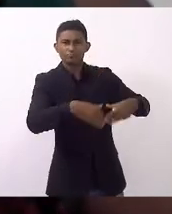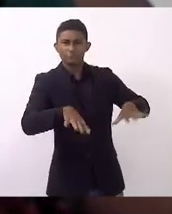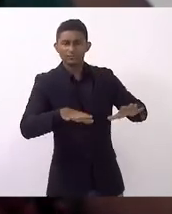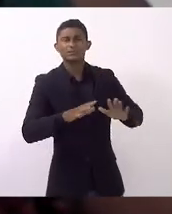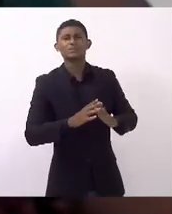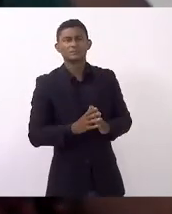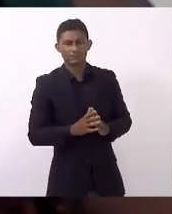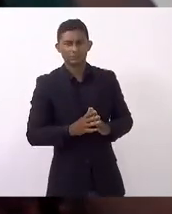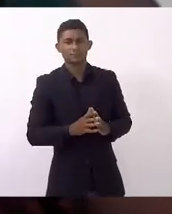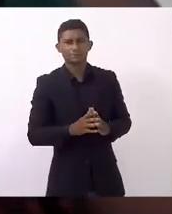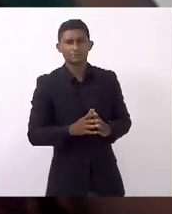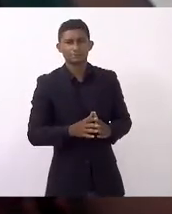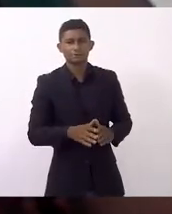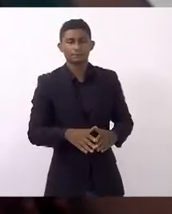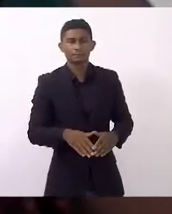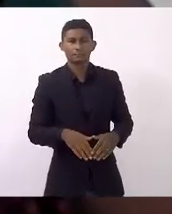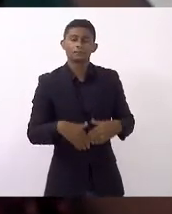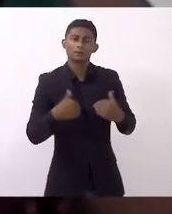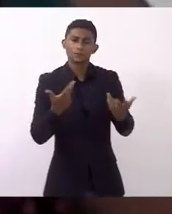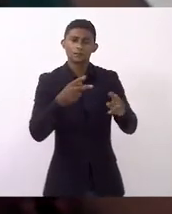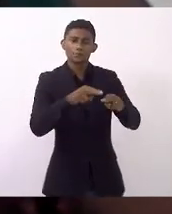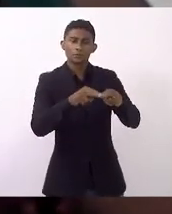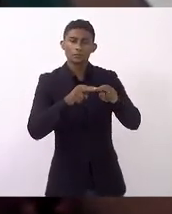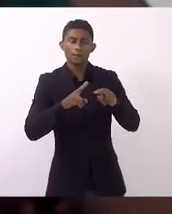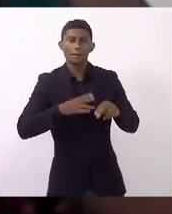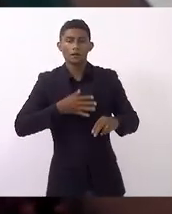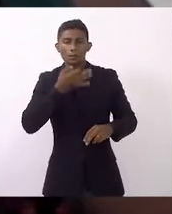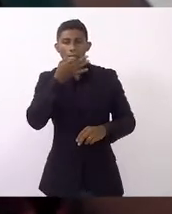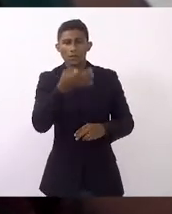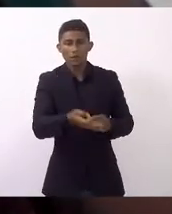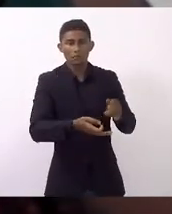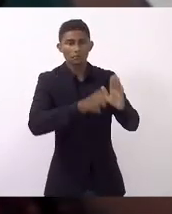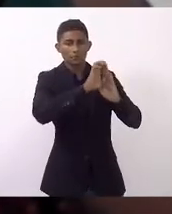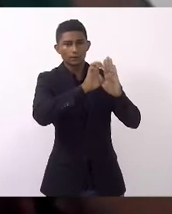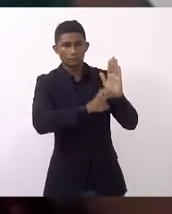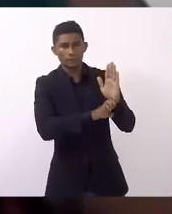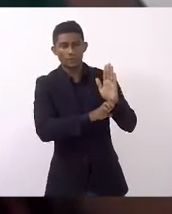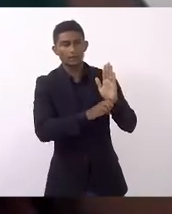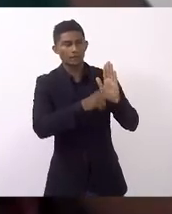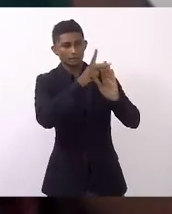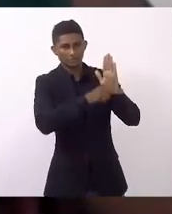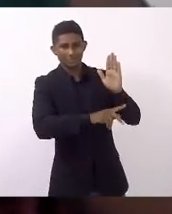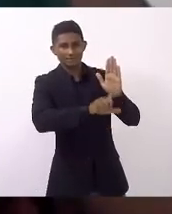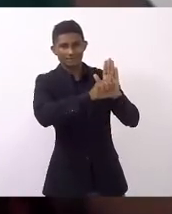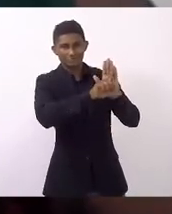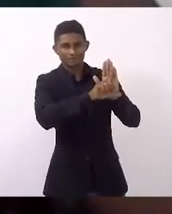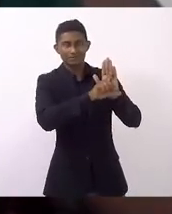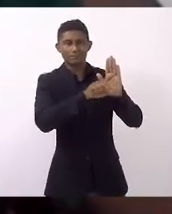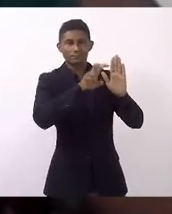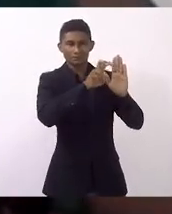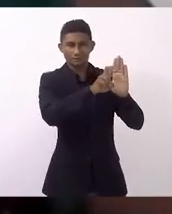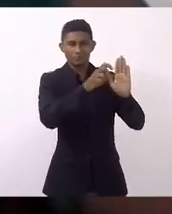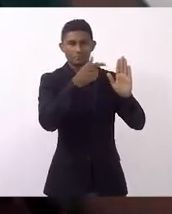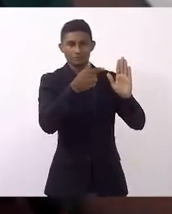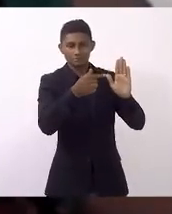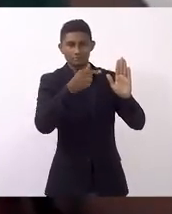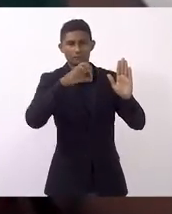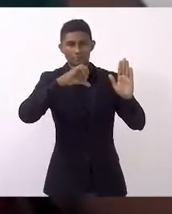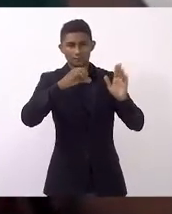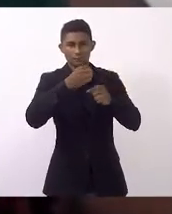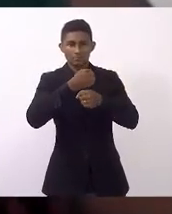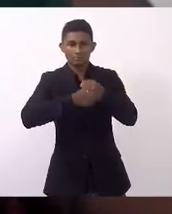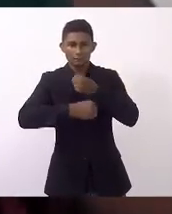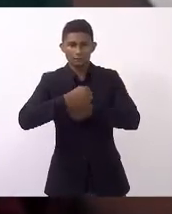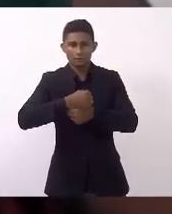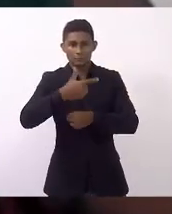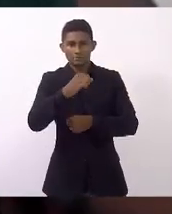seu acolhimento. Por esta razão, meu parecer, as emendas de plenário ao projeto de lei número 579 de